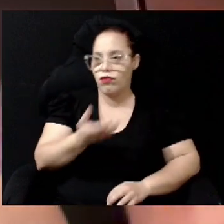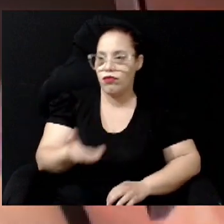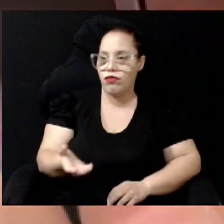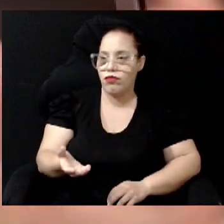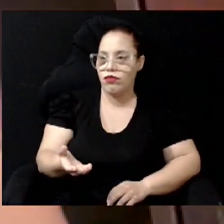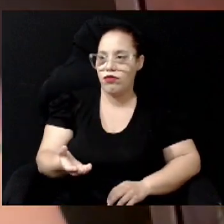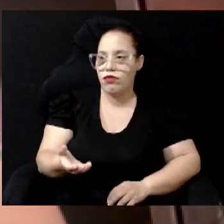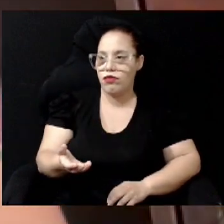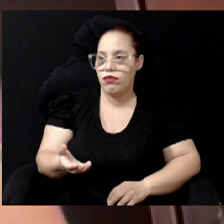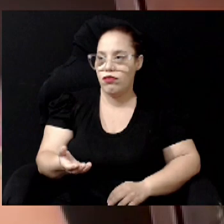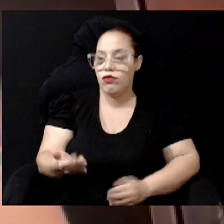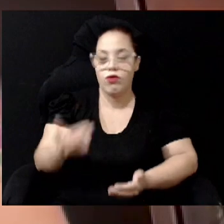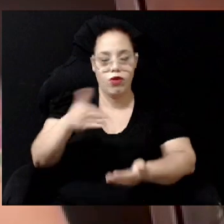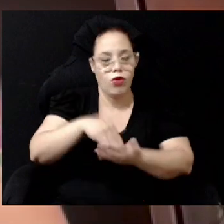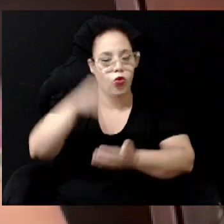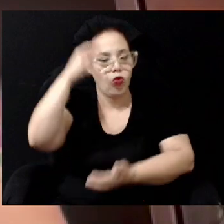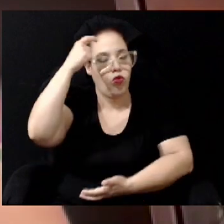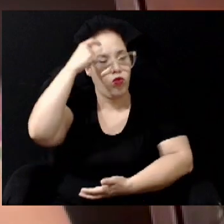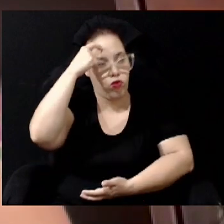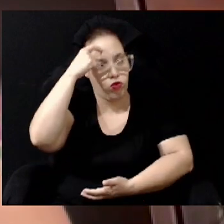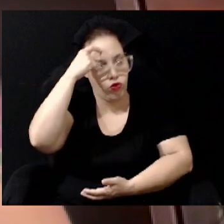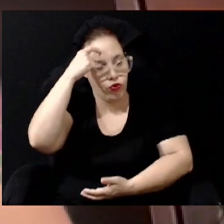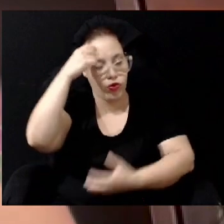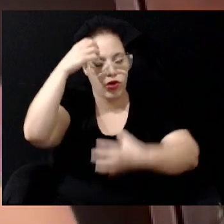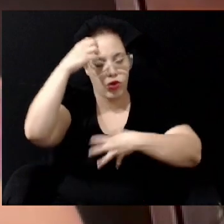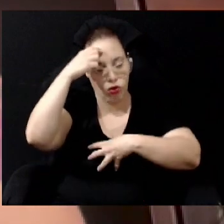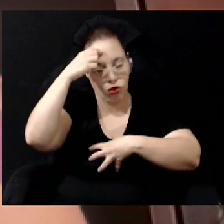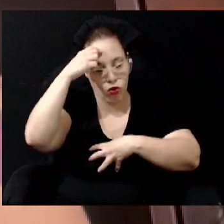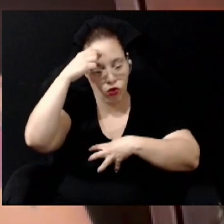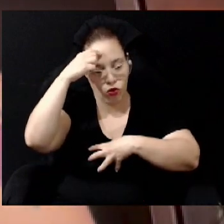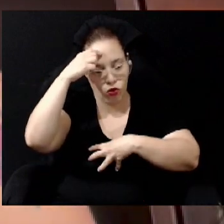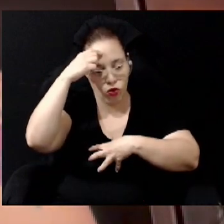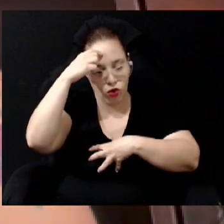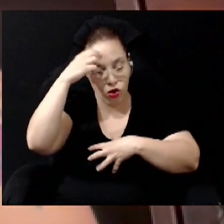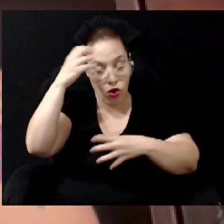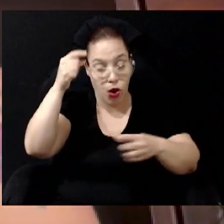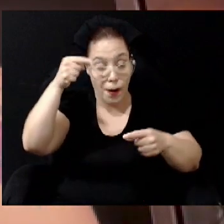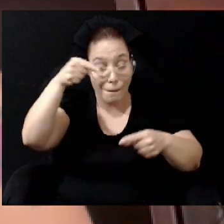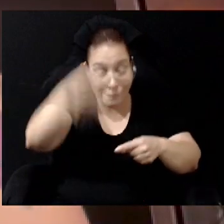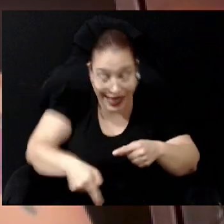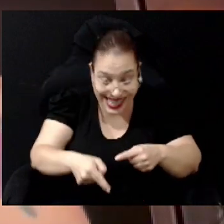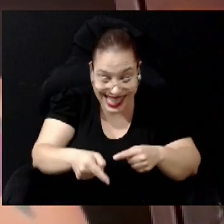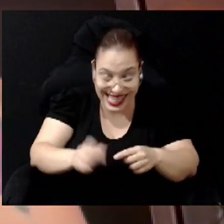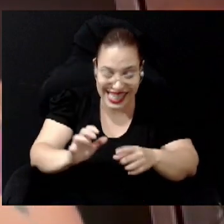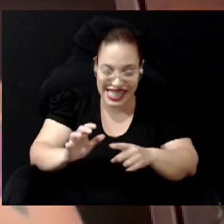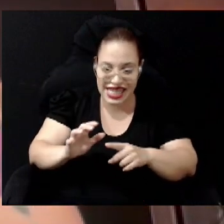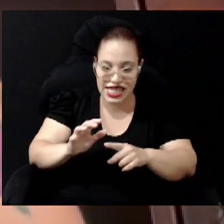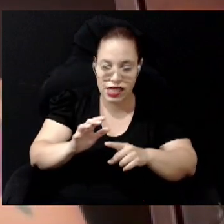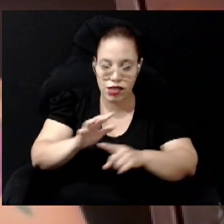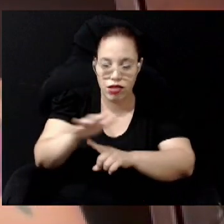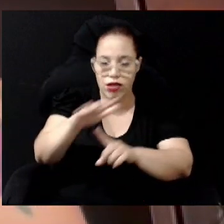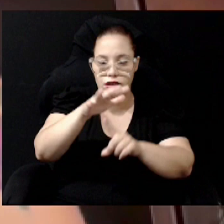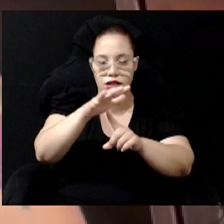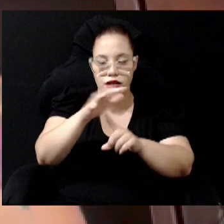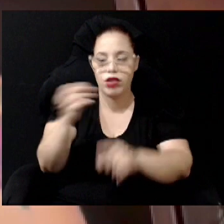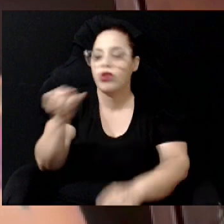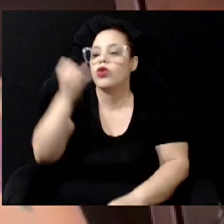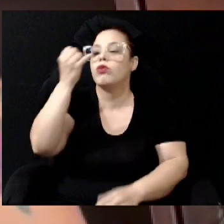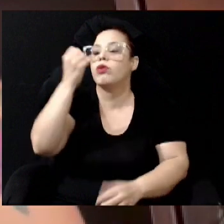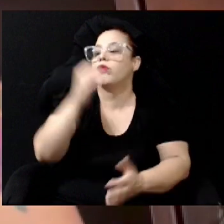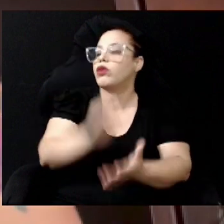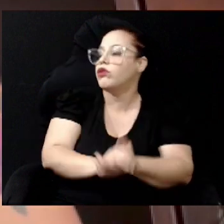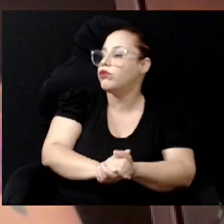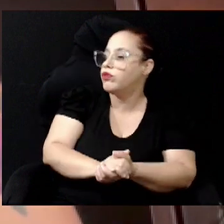o racional e o sentimental para essa questão ambiental é de suma importância. Eu acho que vai